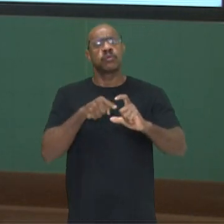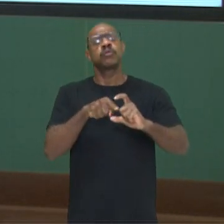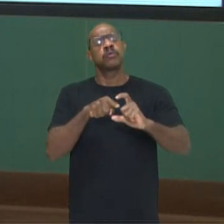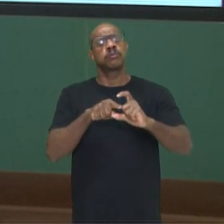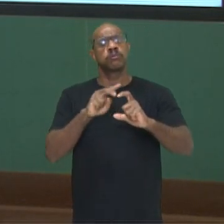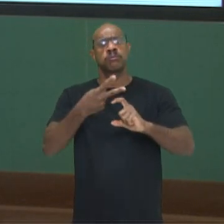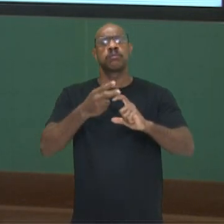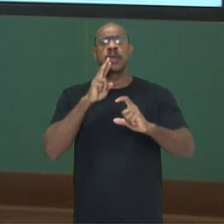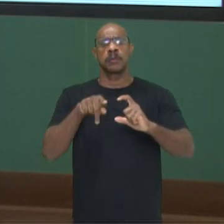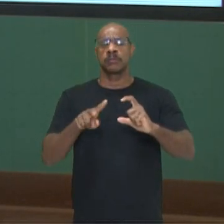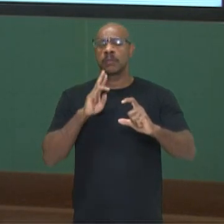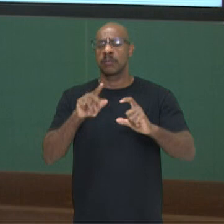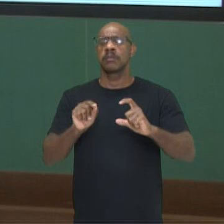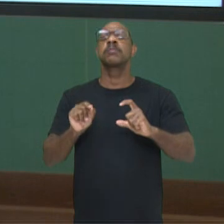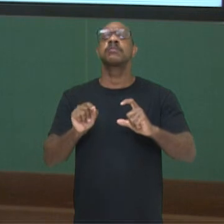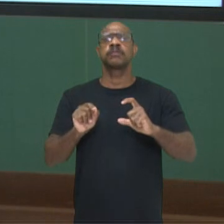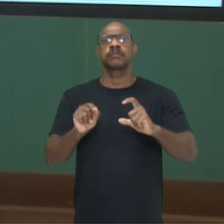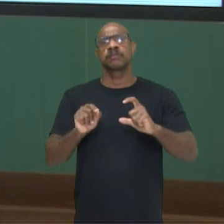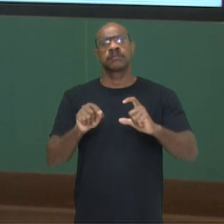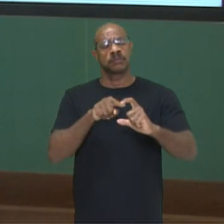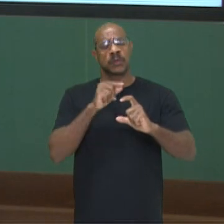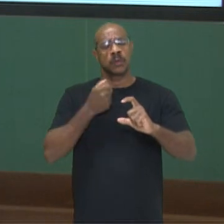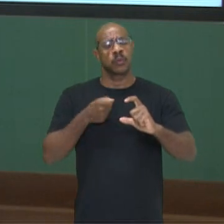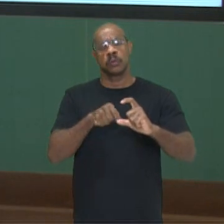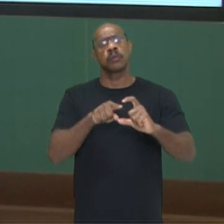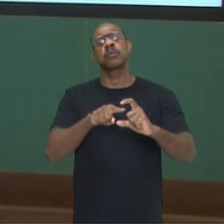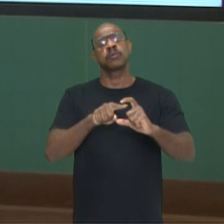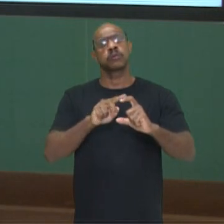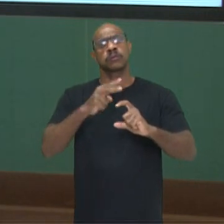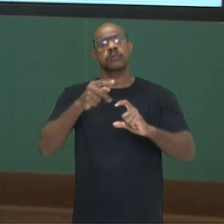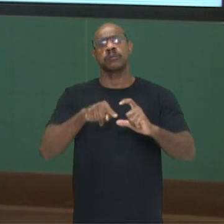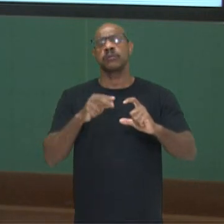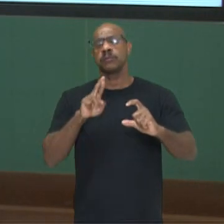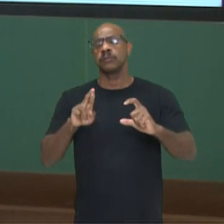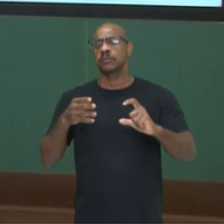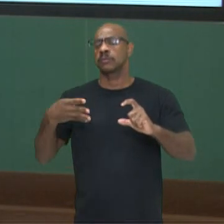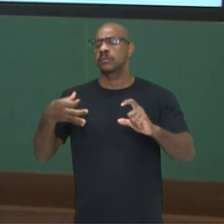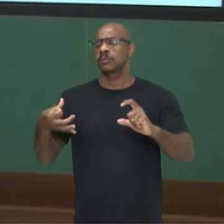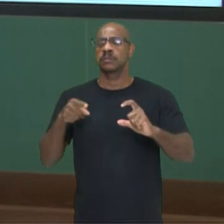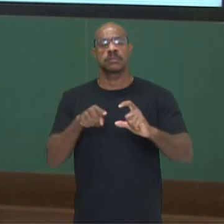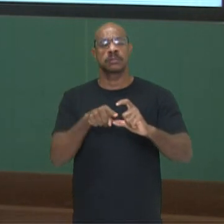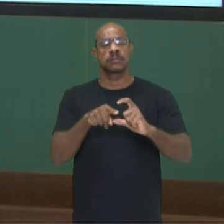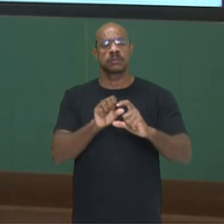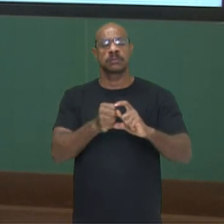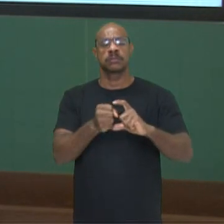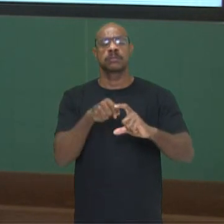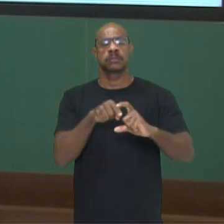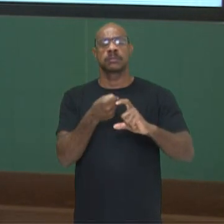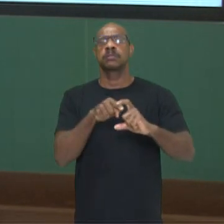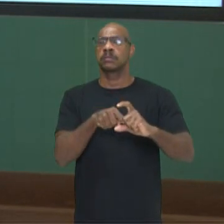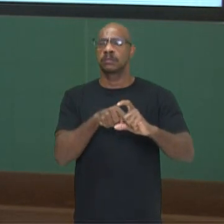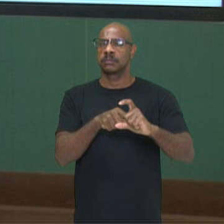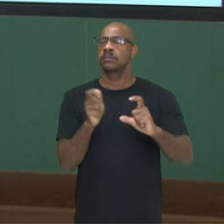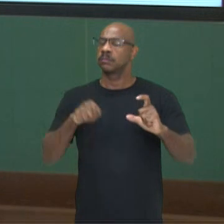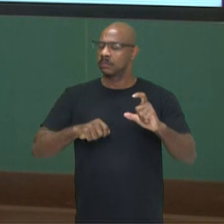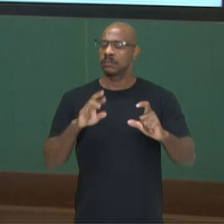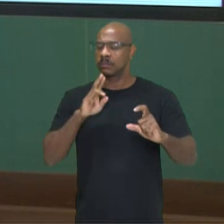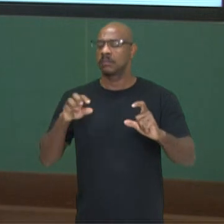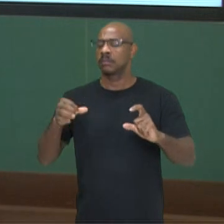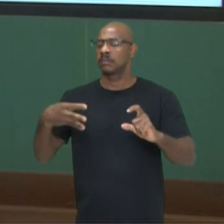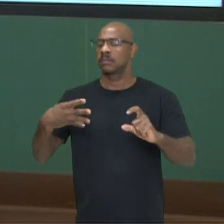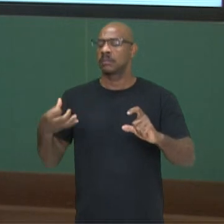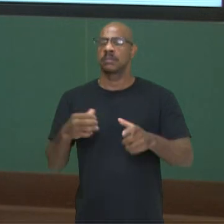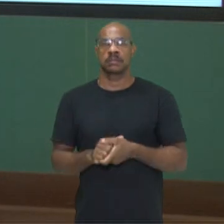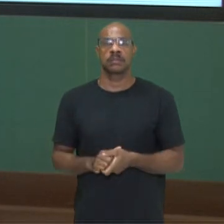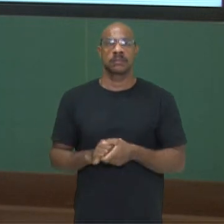64. Esse número é 8. Como se trata então de um quadrado, sabemos que essas 64 figurinhas